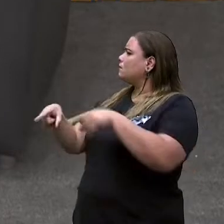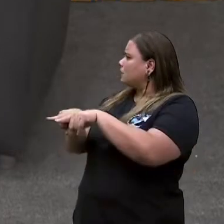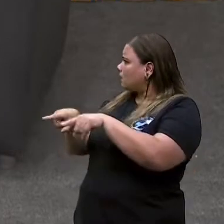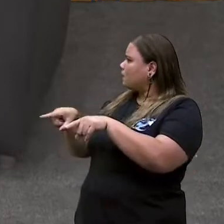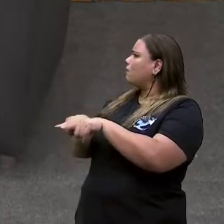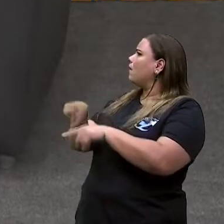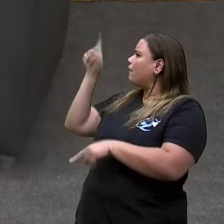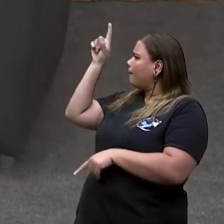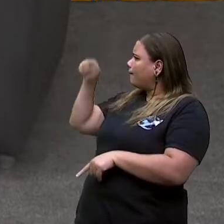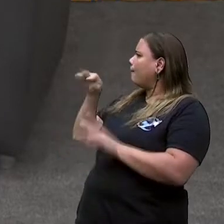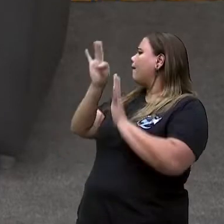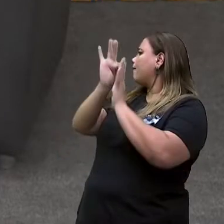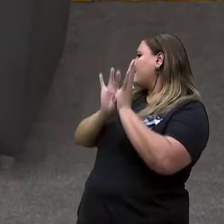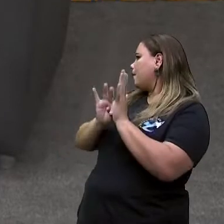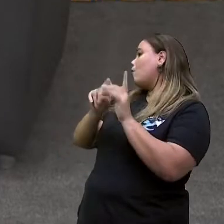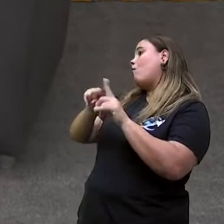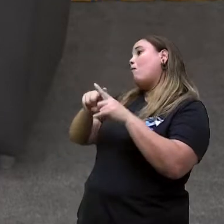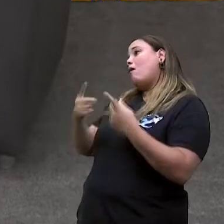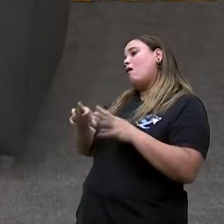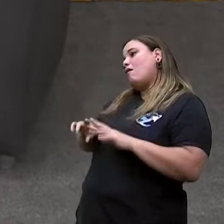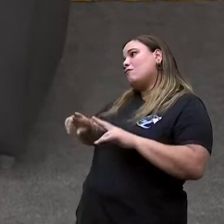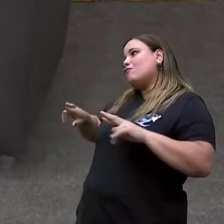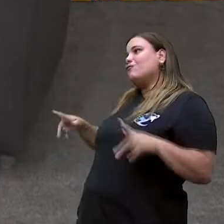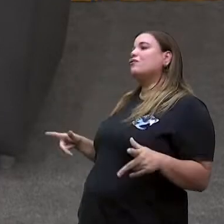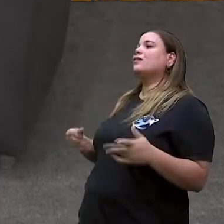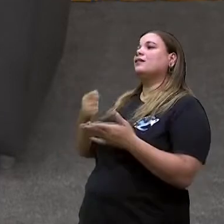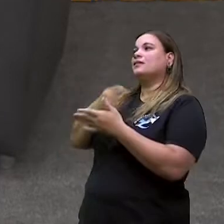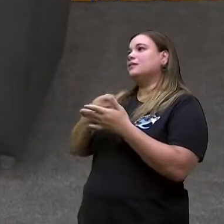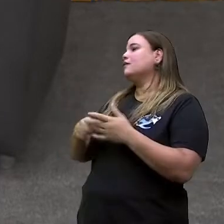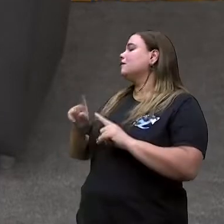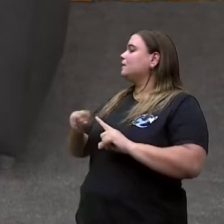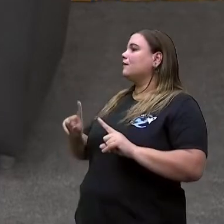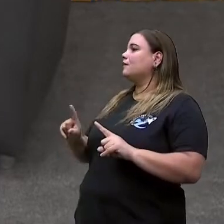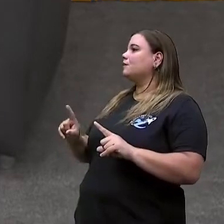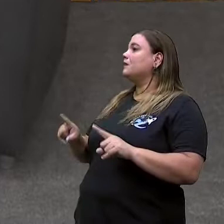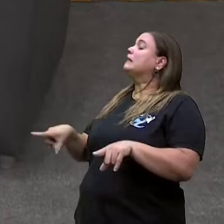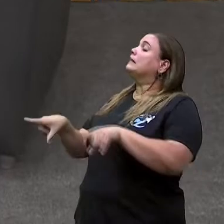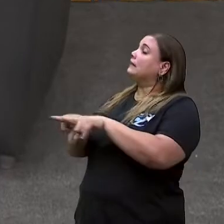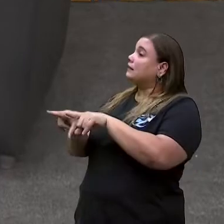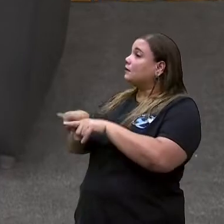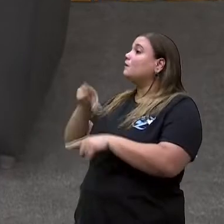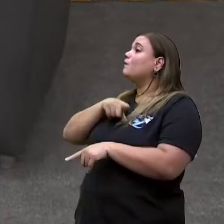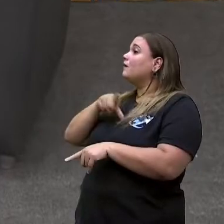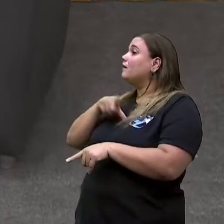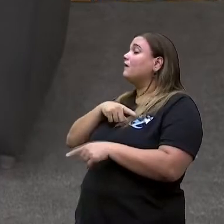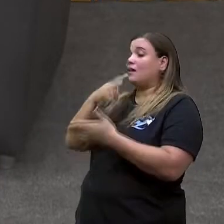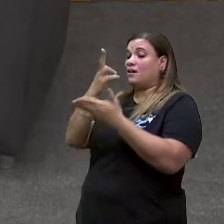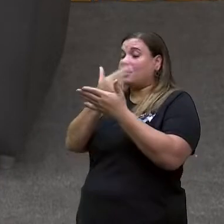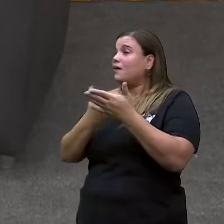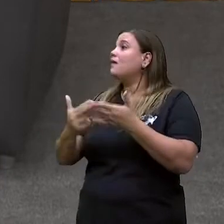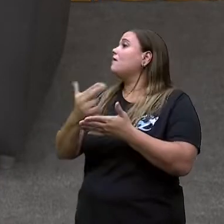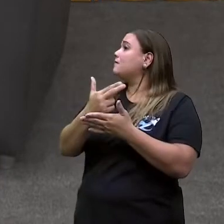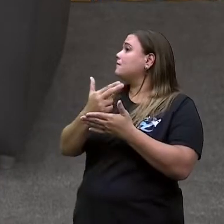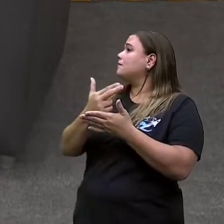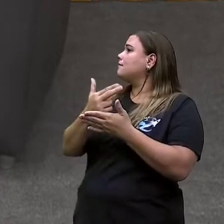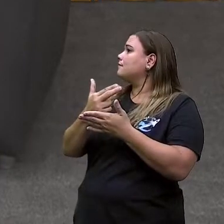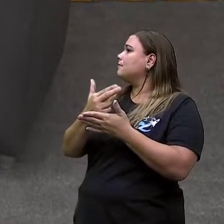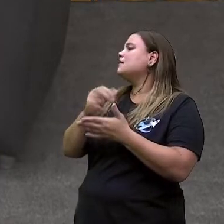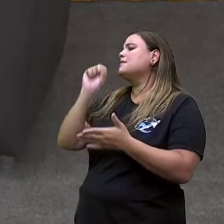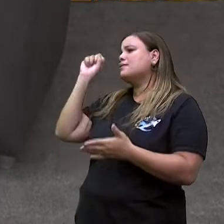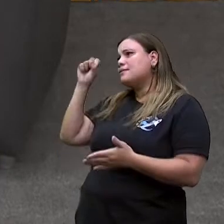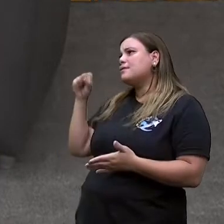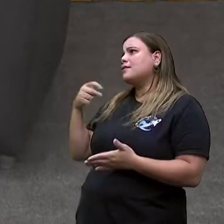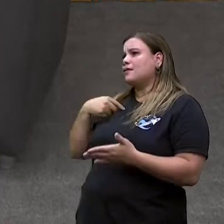Leitura silenciosa, leitura lúdica. Eu, por exemplo, eu demoro muito para terminar uma leitura.